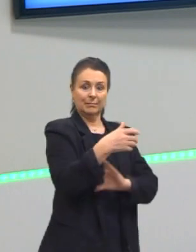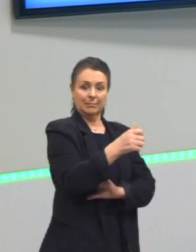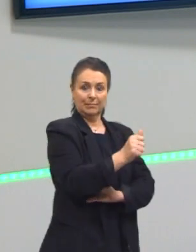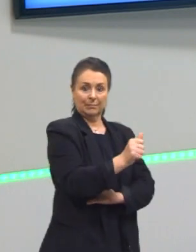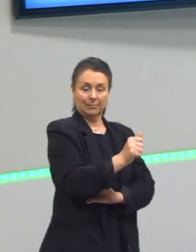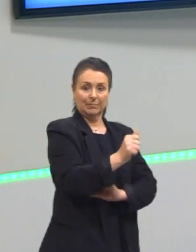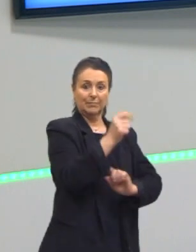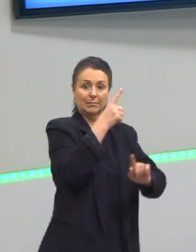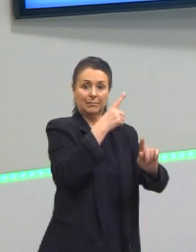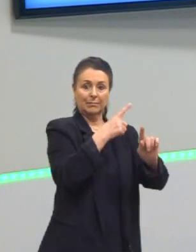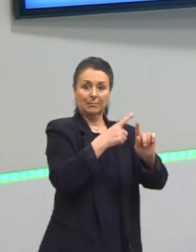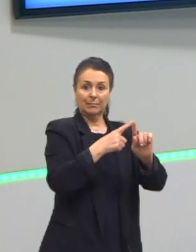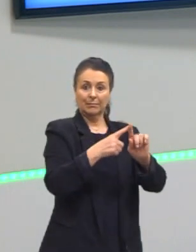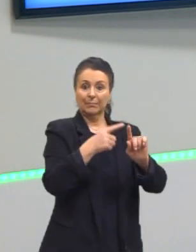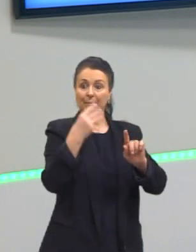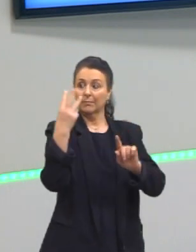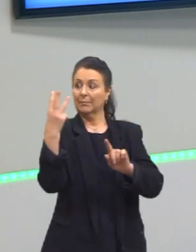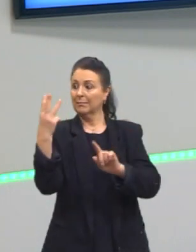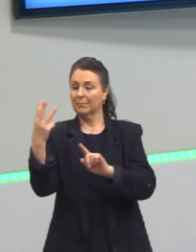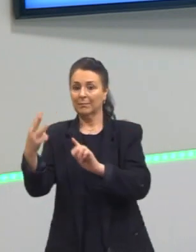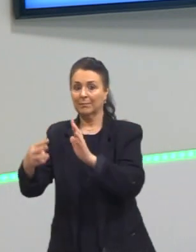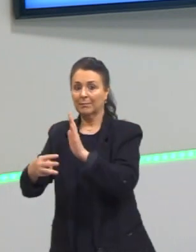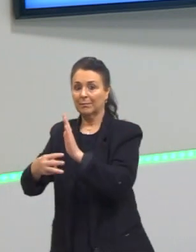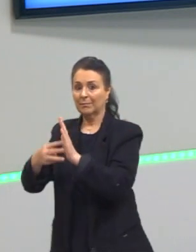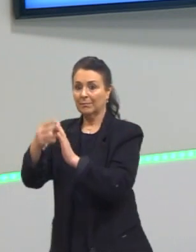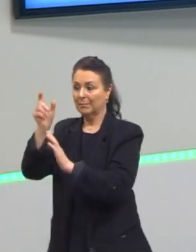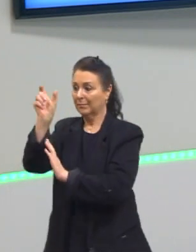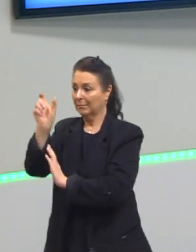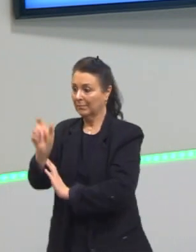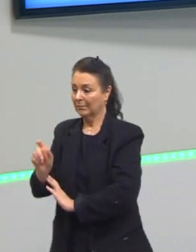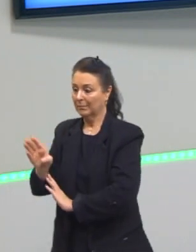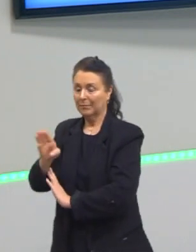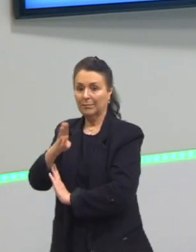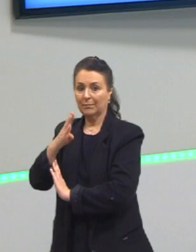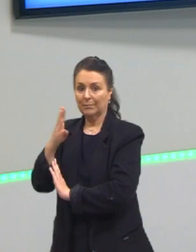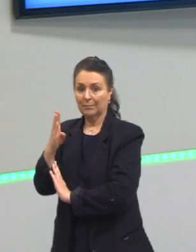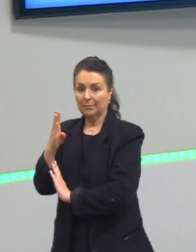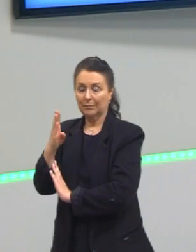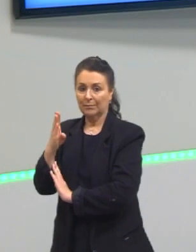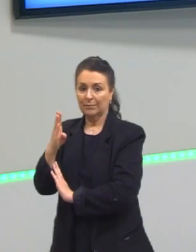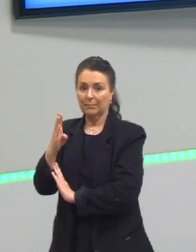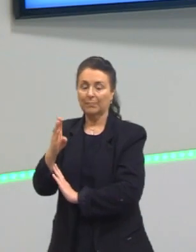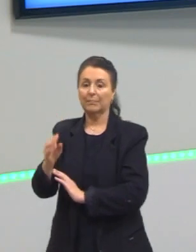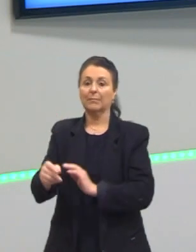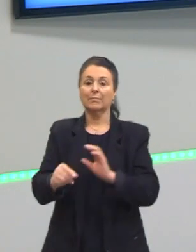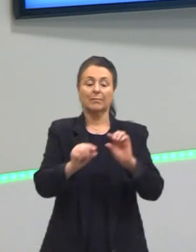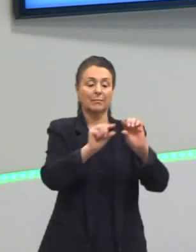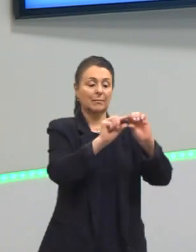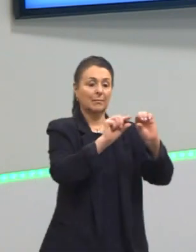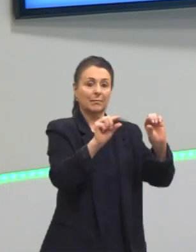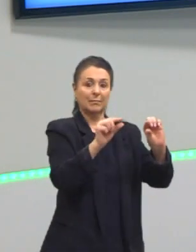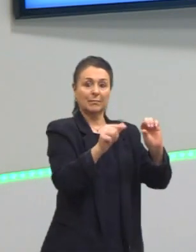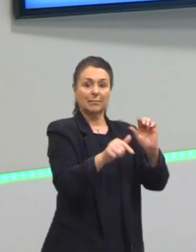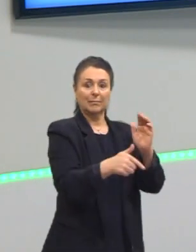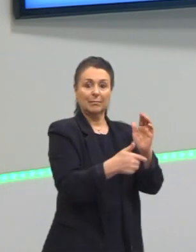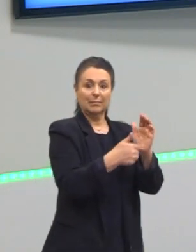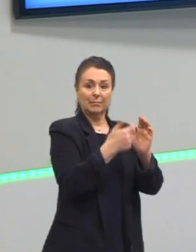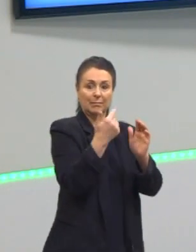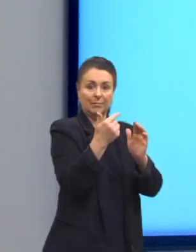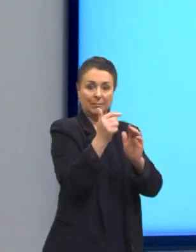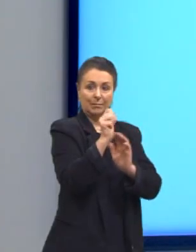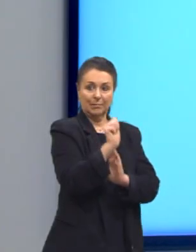Por todas as três colunas de b o mesmo processo nós vamos fazer agora para a segunda linha da matriz A tá